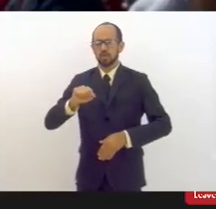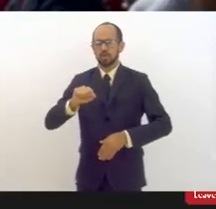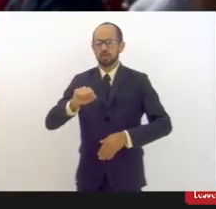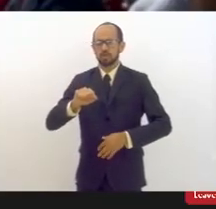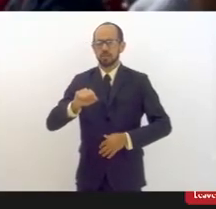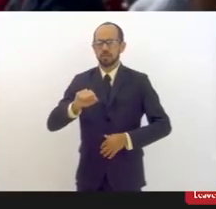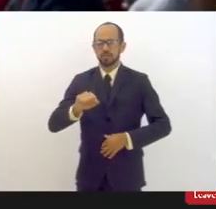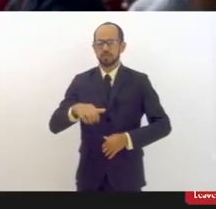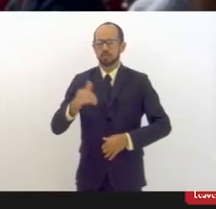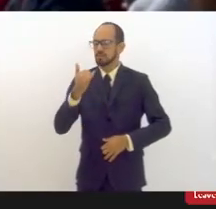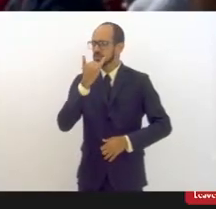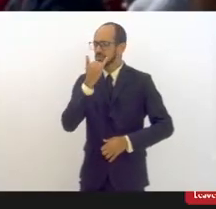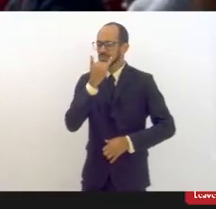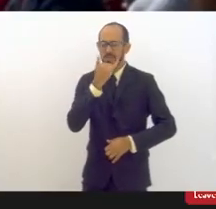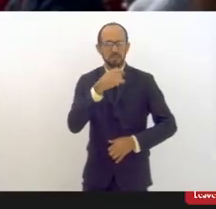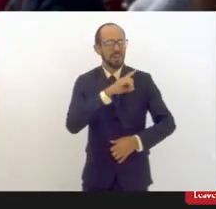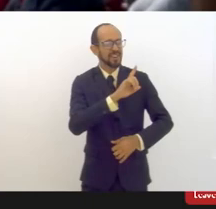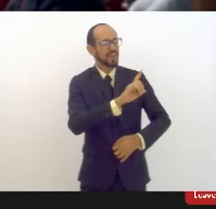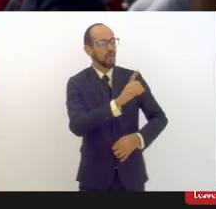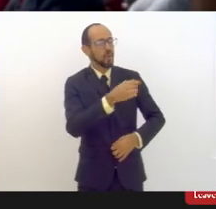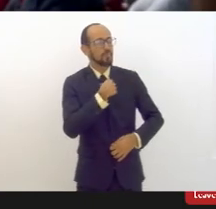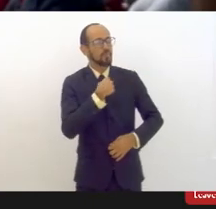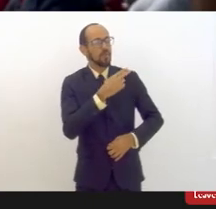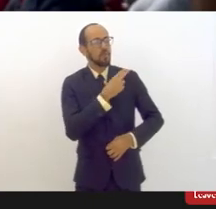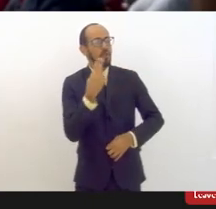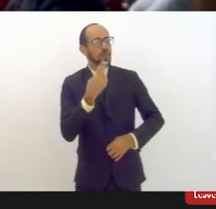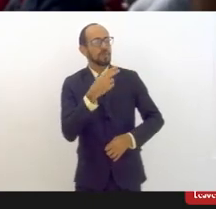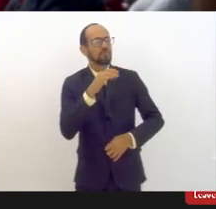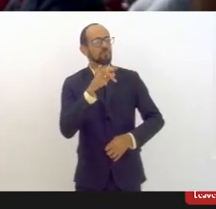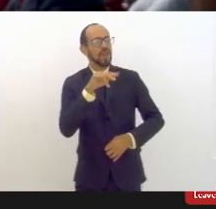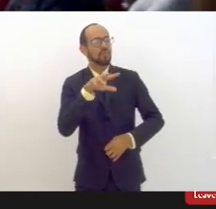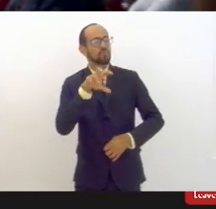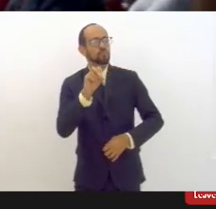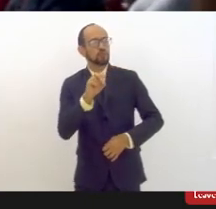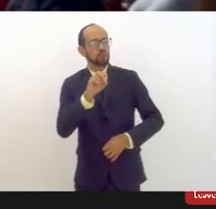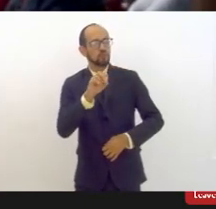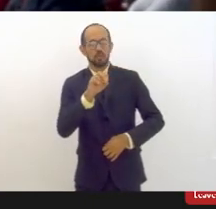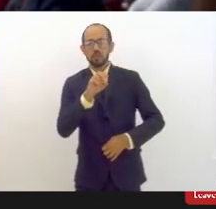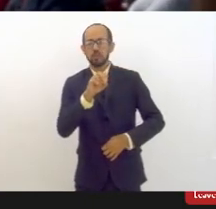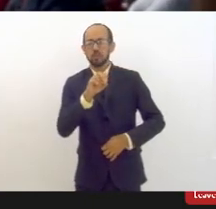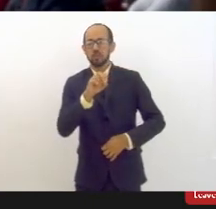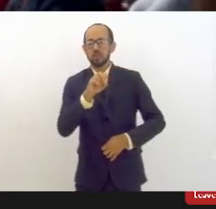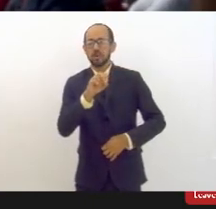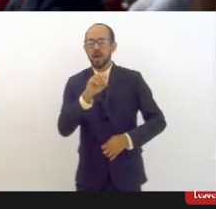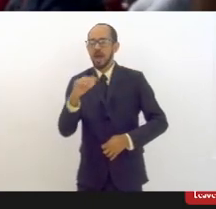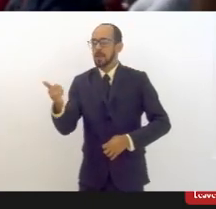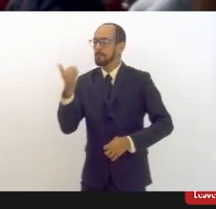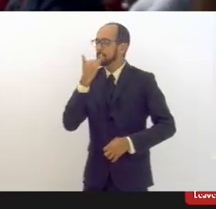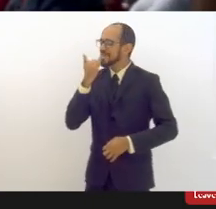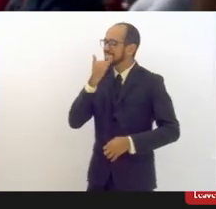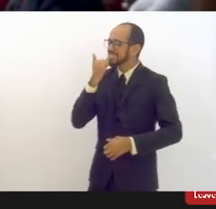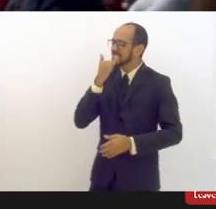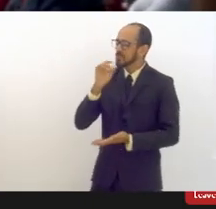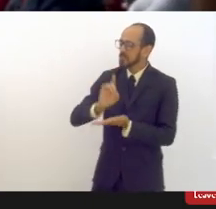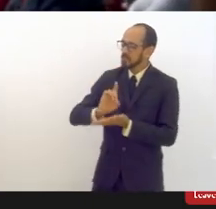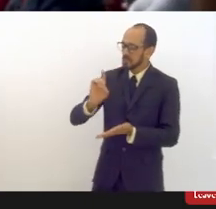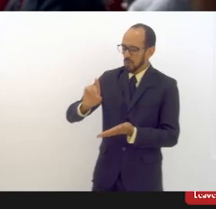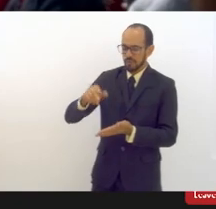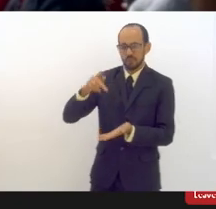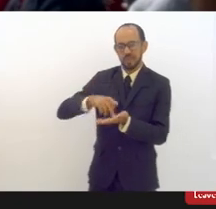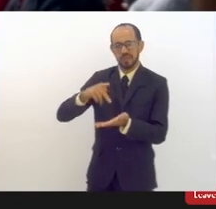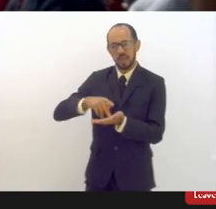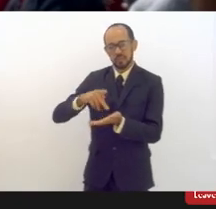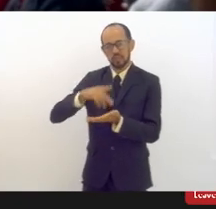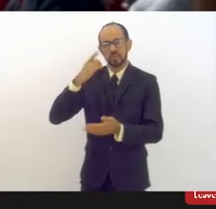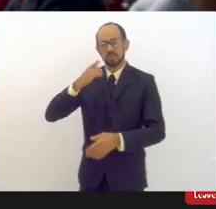Rogério é o promotor, eu sou o deputado Flávio Serafini, secretário. Falei errado? Perdão, doutor. Deputado Flávio